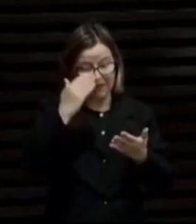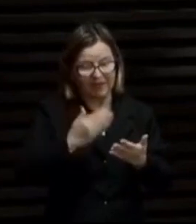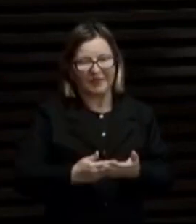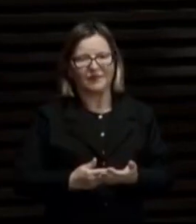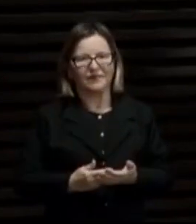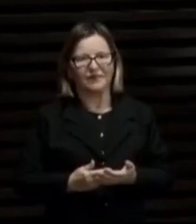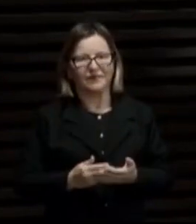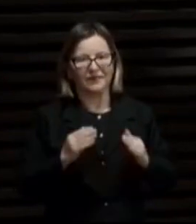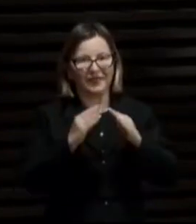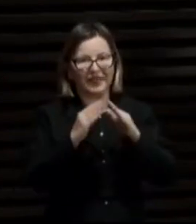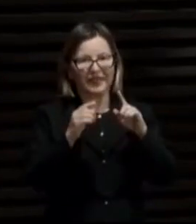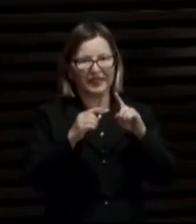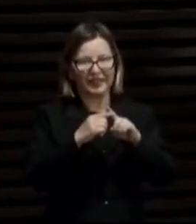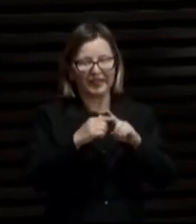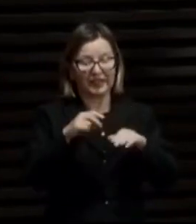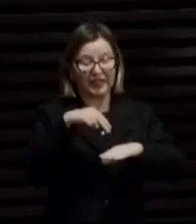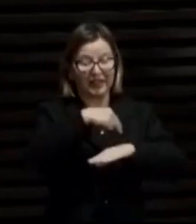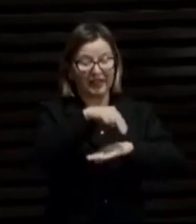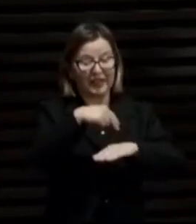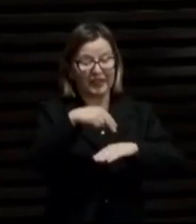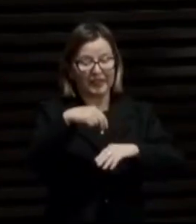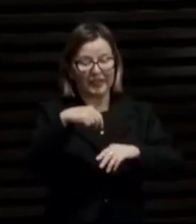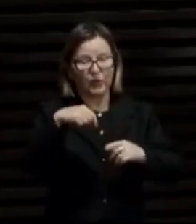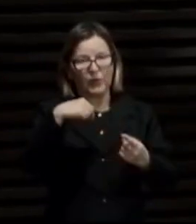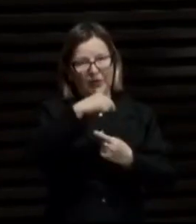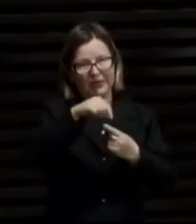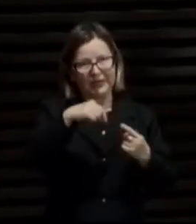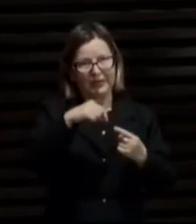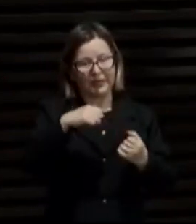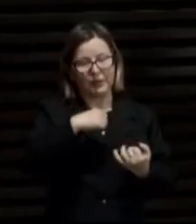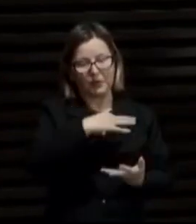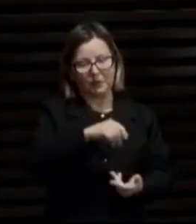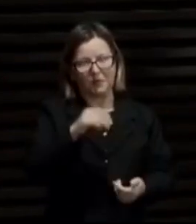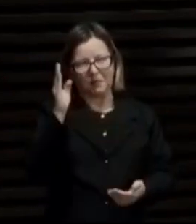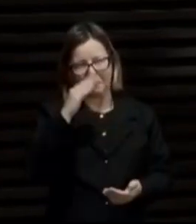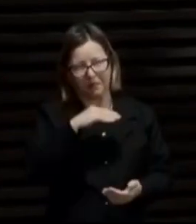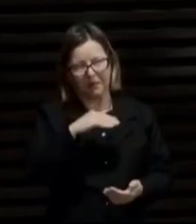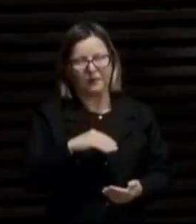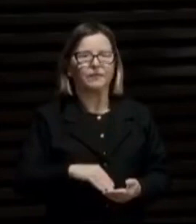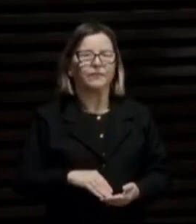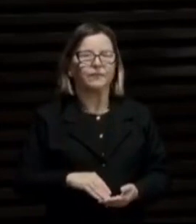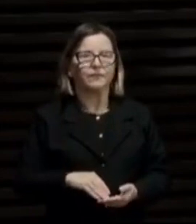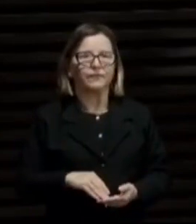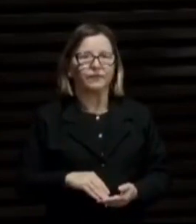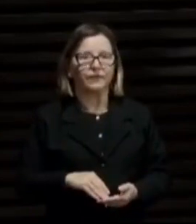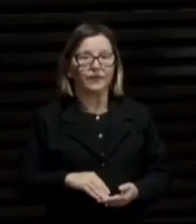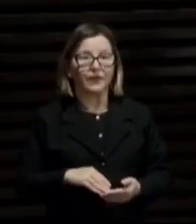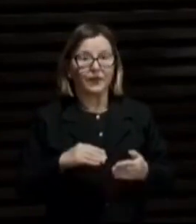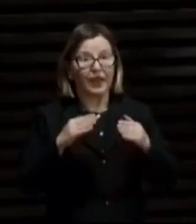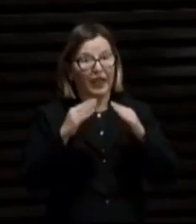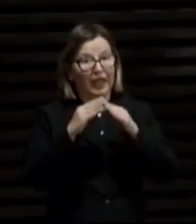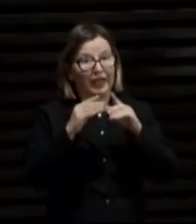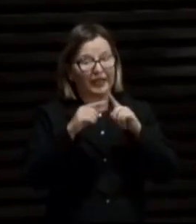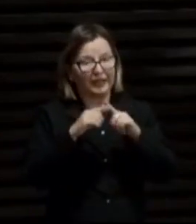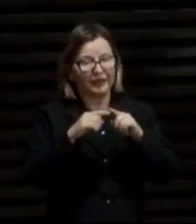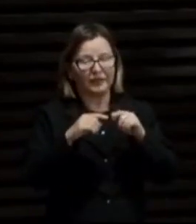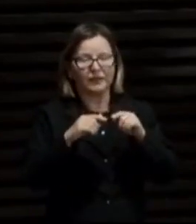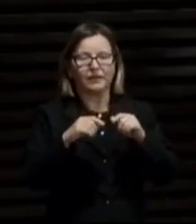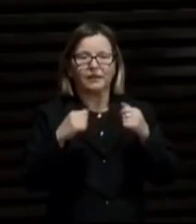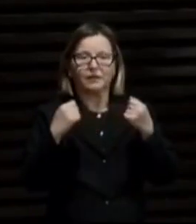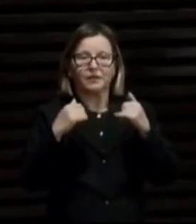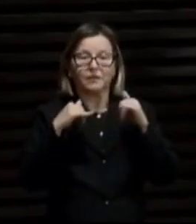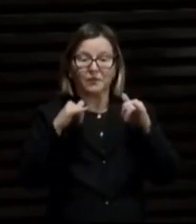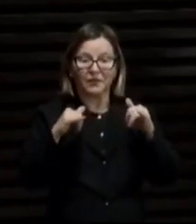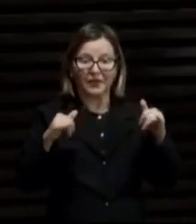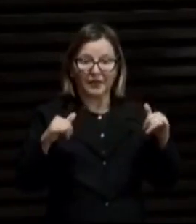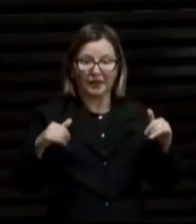igreja, como nação santa em um mundo perverso, proclama o evangelho da graça para que outros creiam. Essa